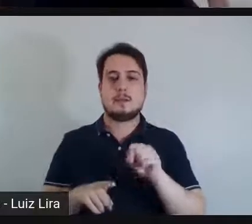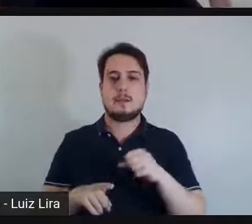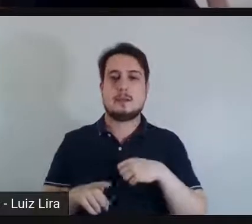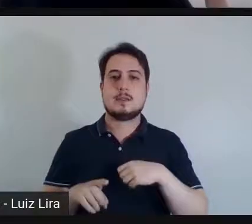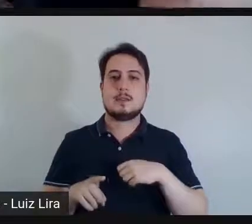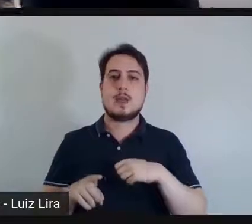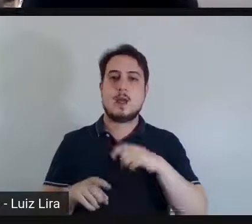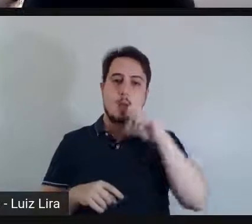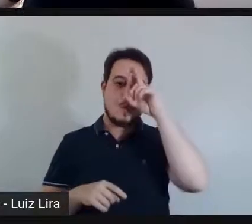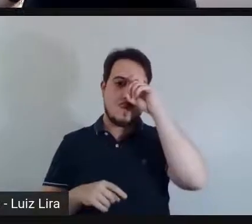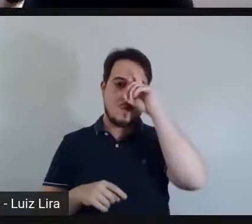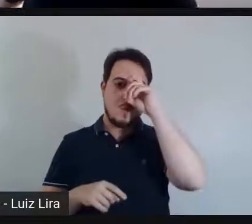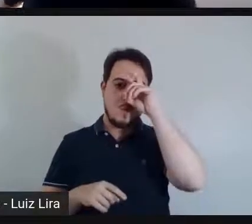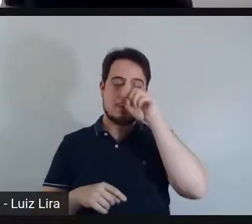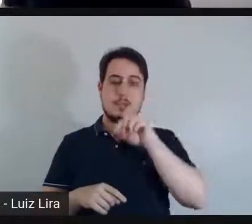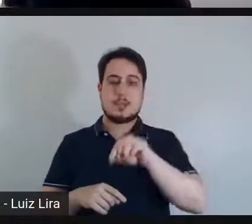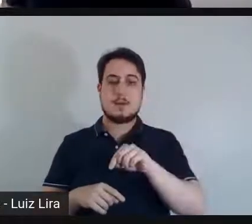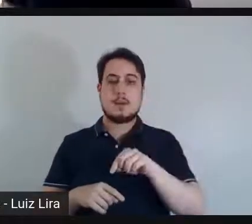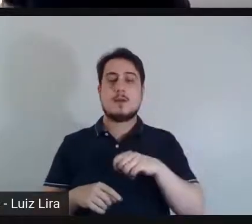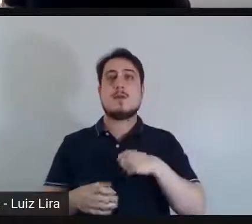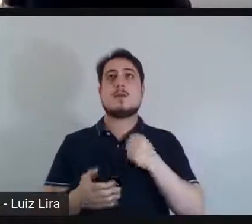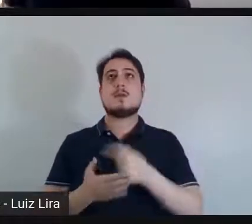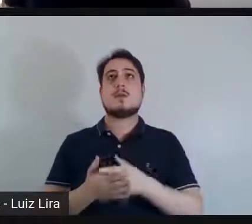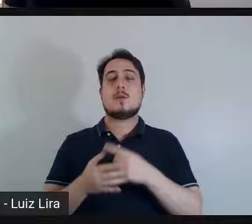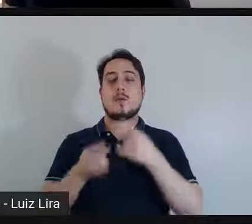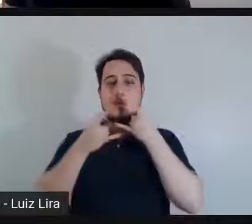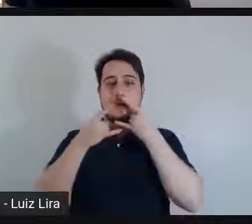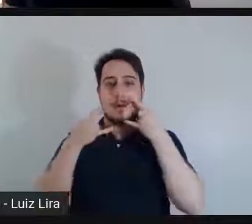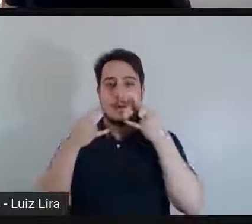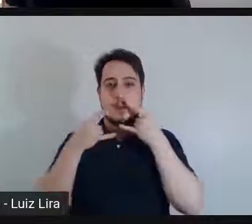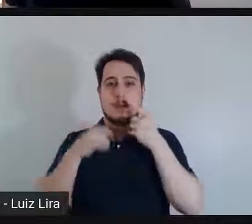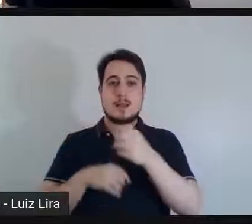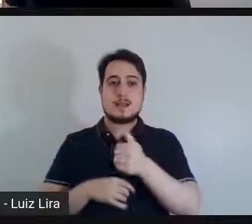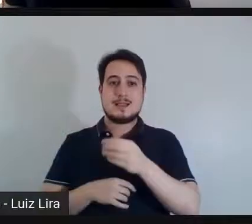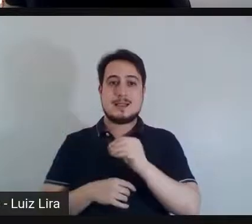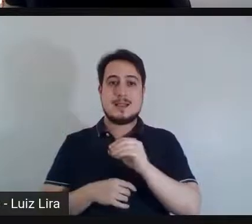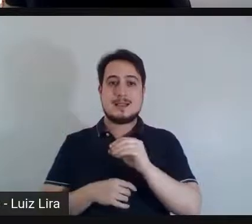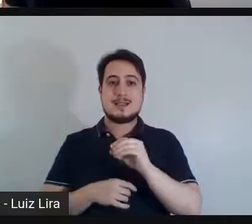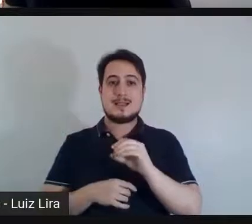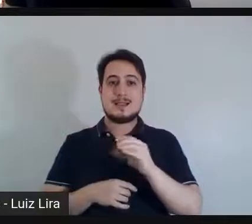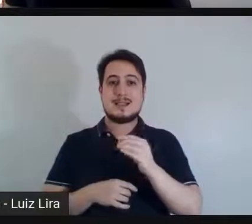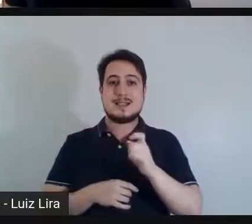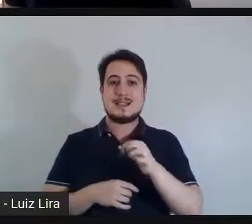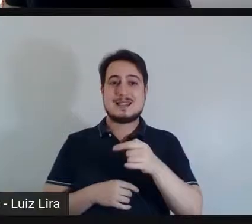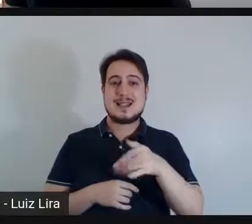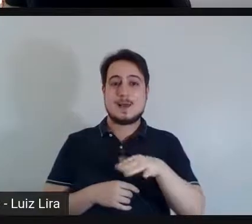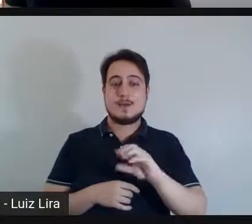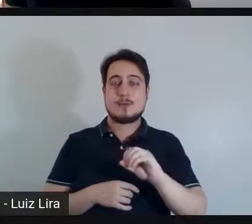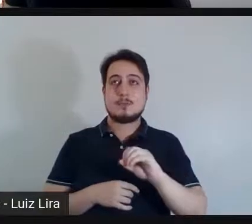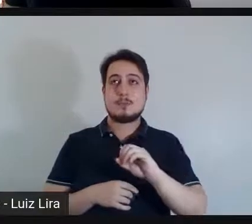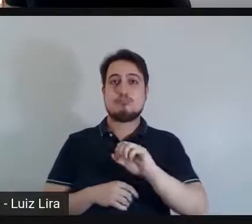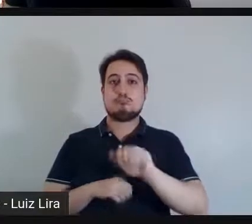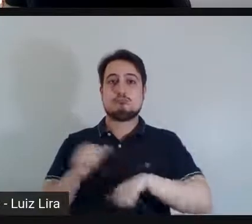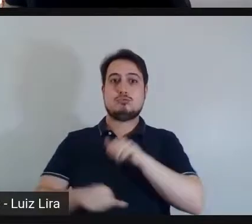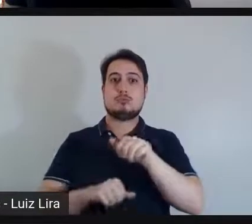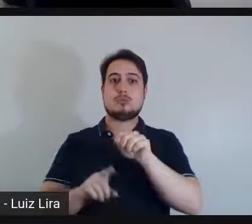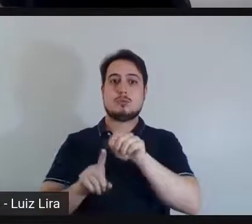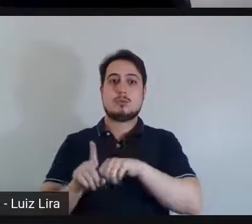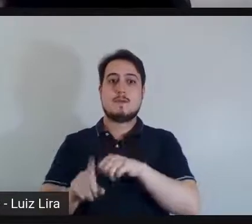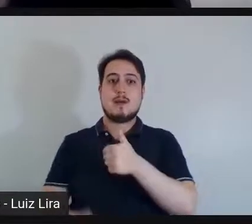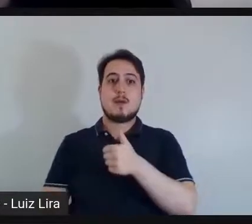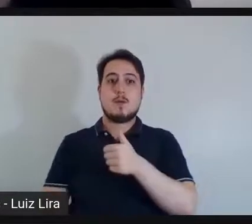hospital, que você comprava a máscara a menos de 10 centavos, e de um mês para o outro estava